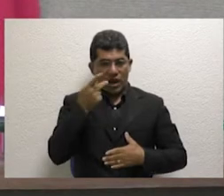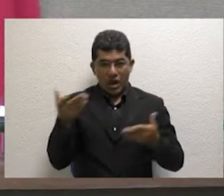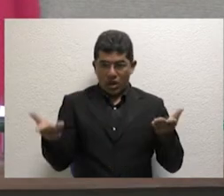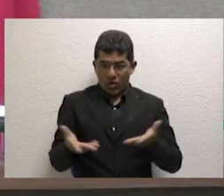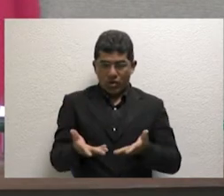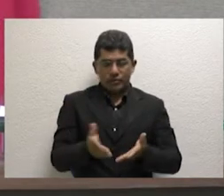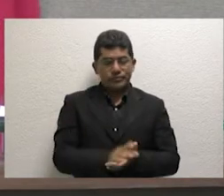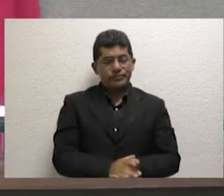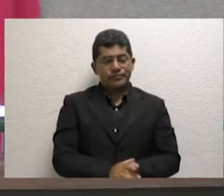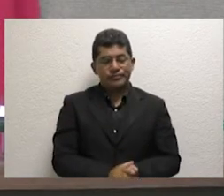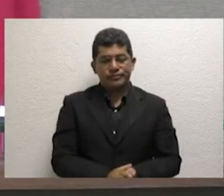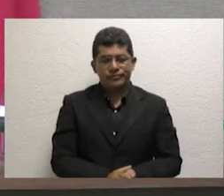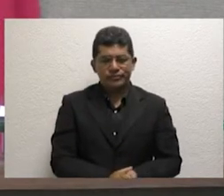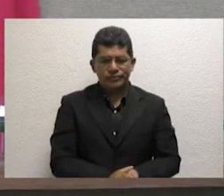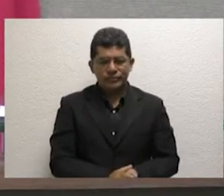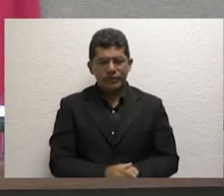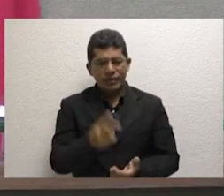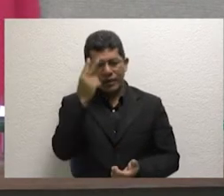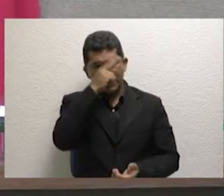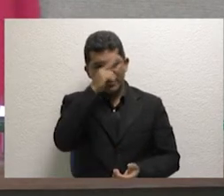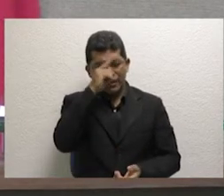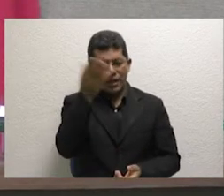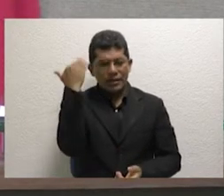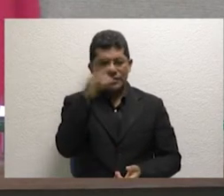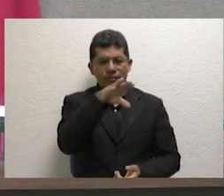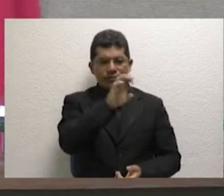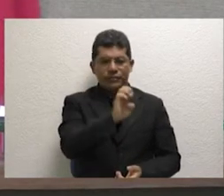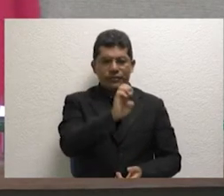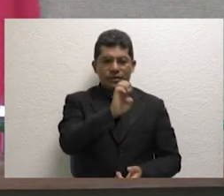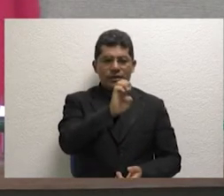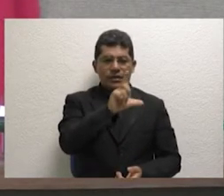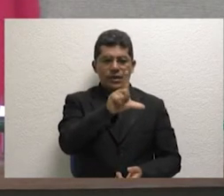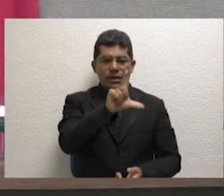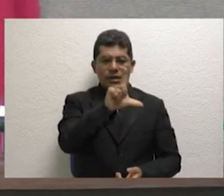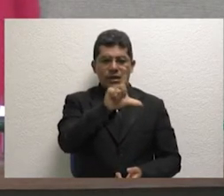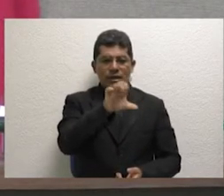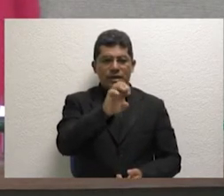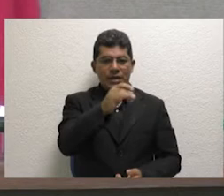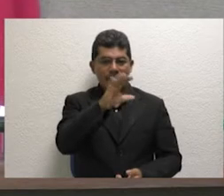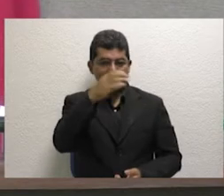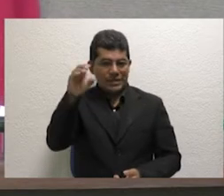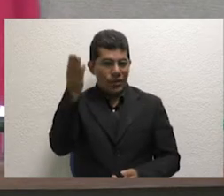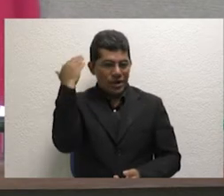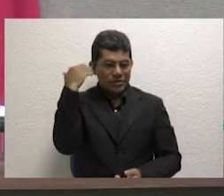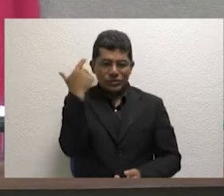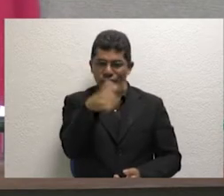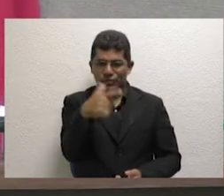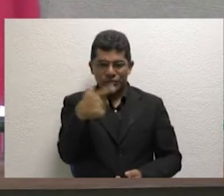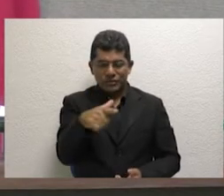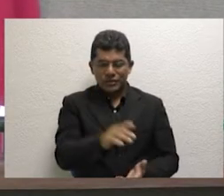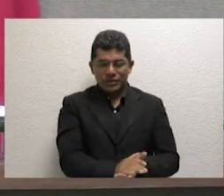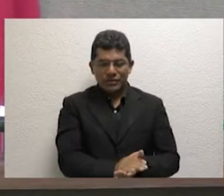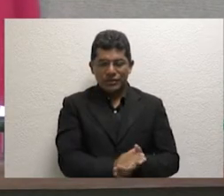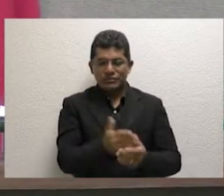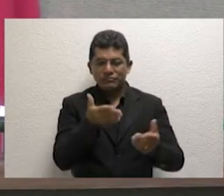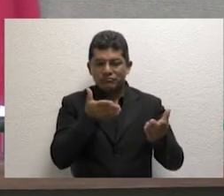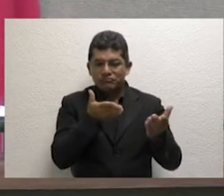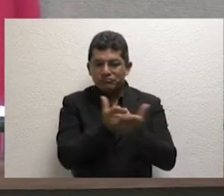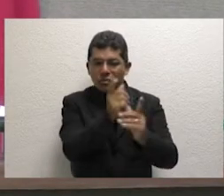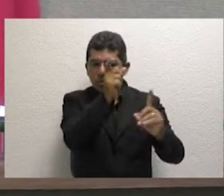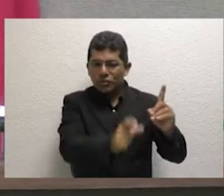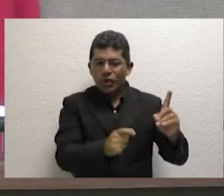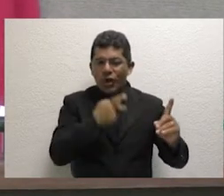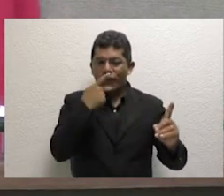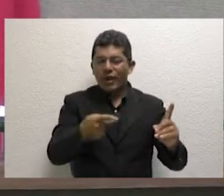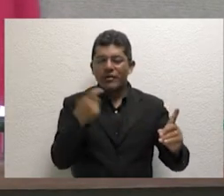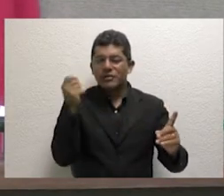dizia que naquela eleição não tinha para nem arara nem papagaio nem periquito ia dar curica e vossa excelência foi eleito